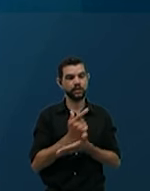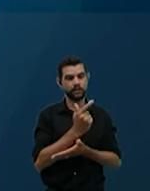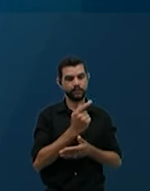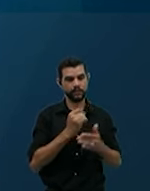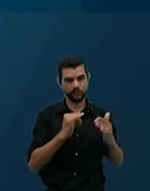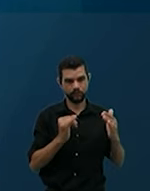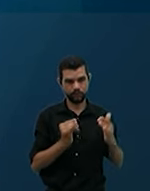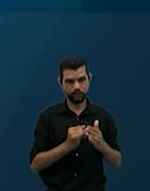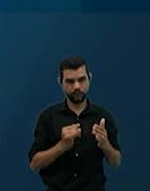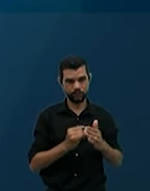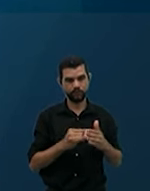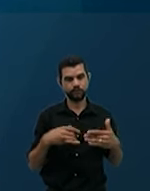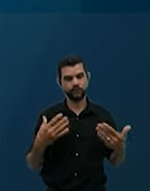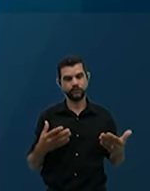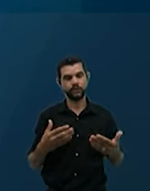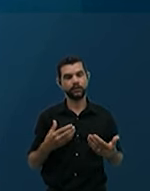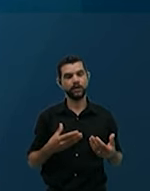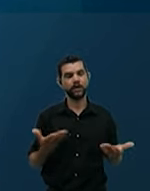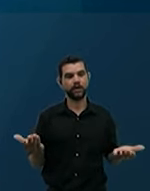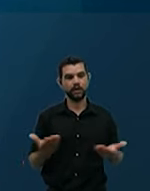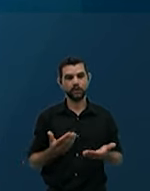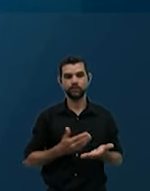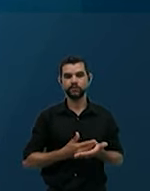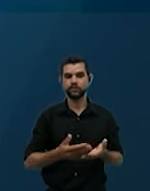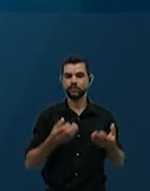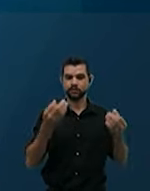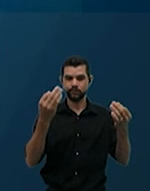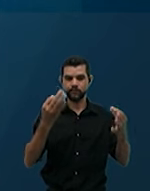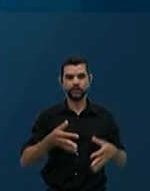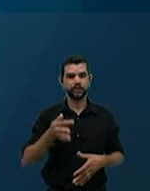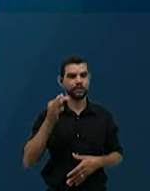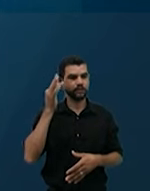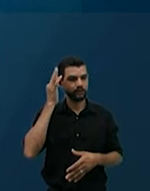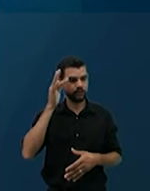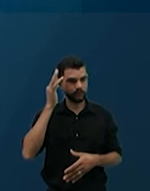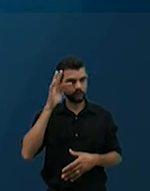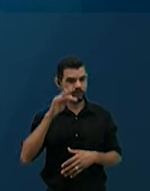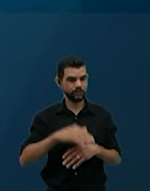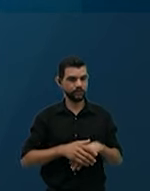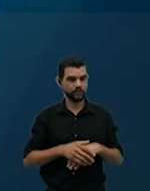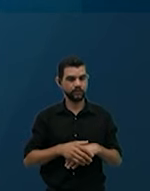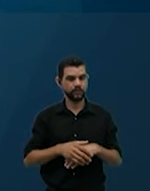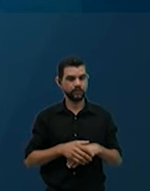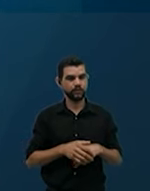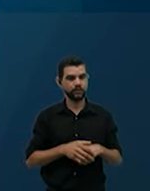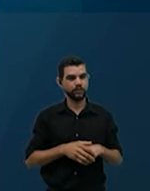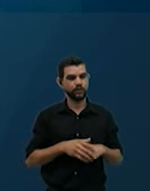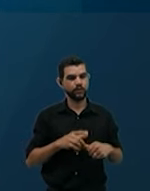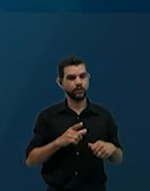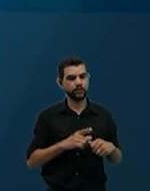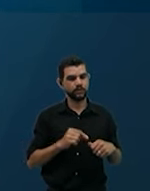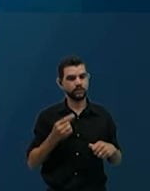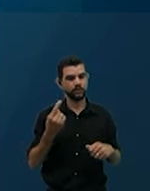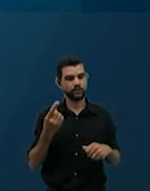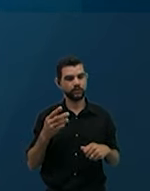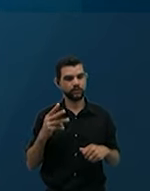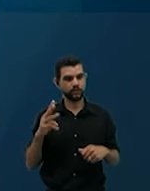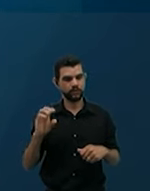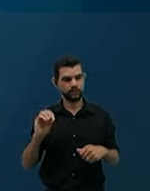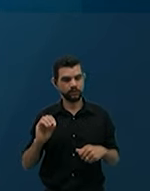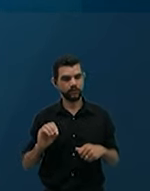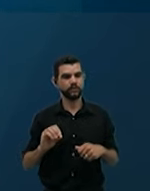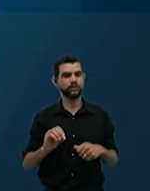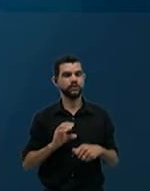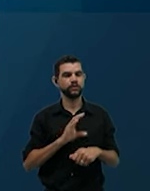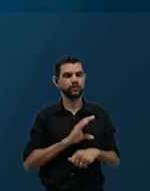jurídica afirmada. Diante do disposto no artigo 130, parágrafo único, do Código Tributário